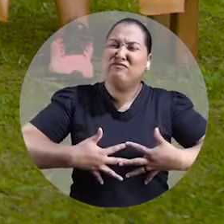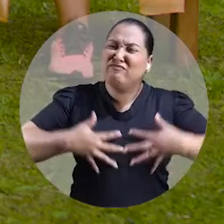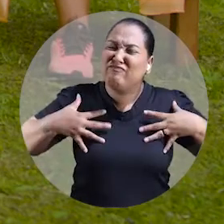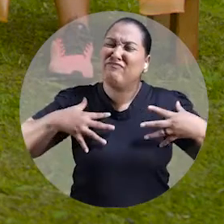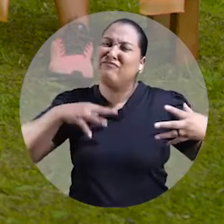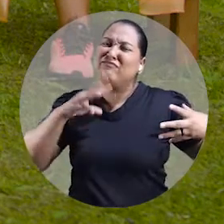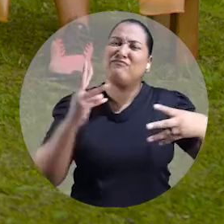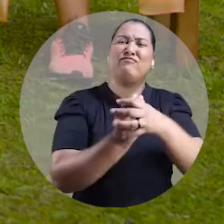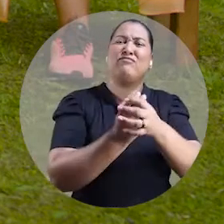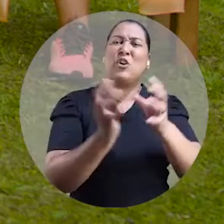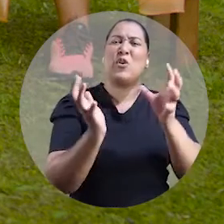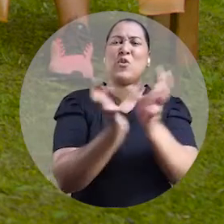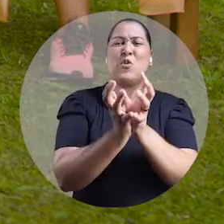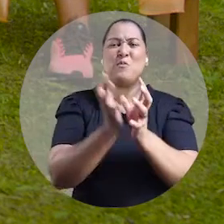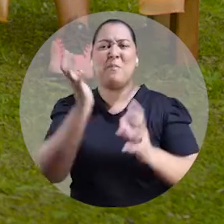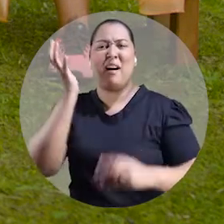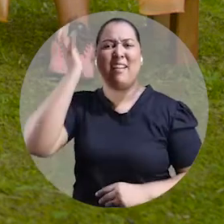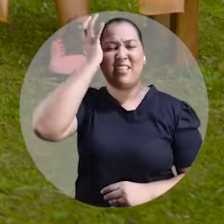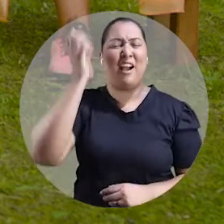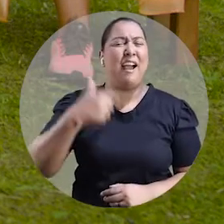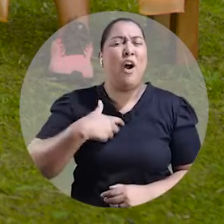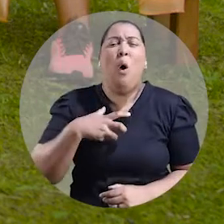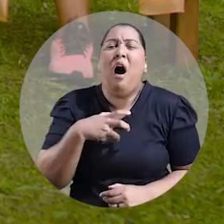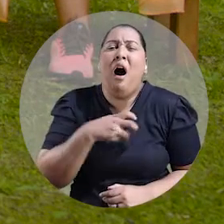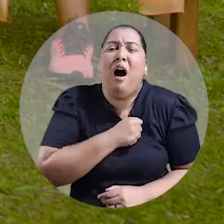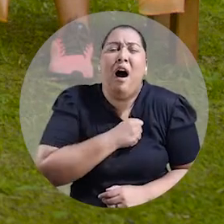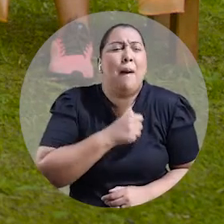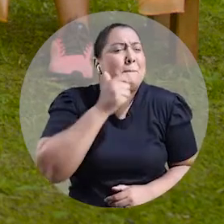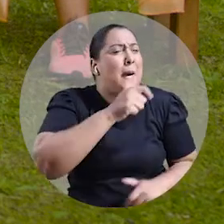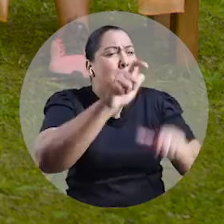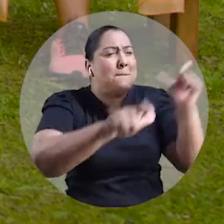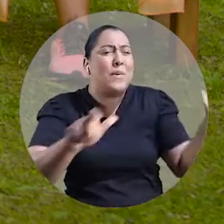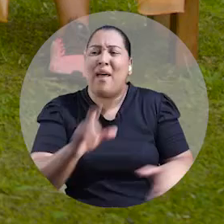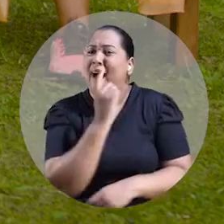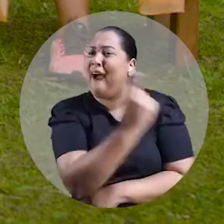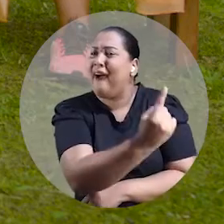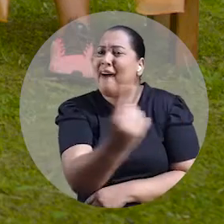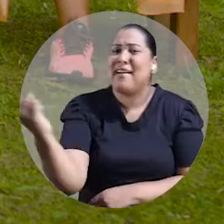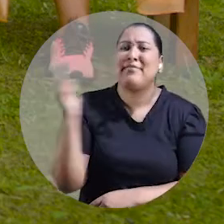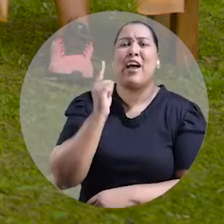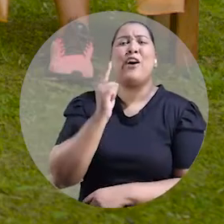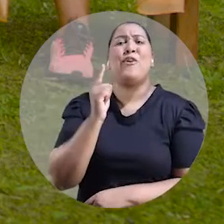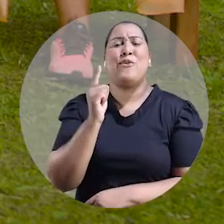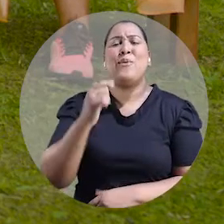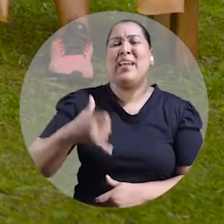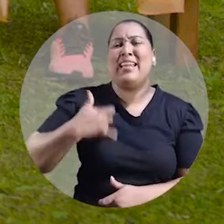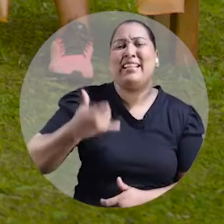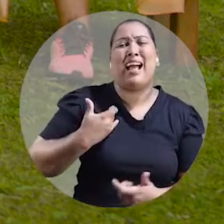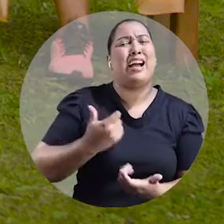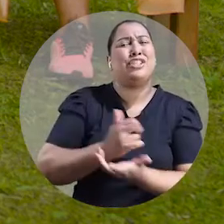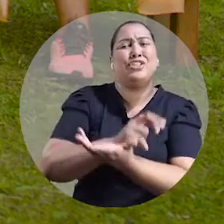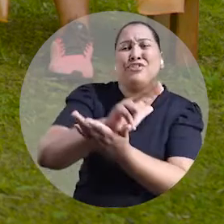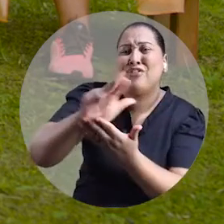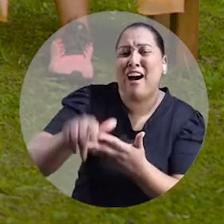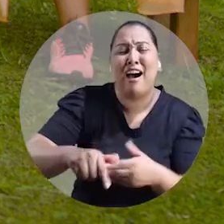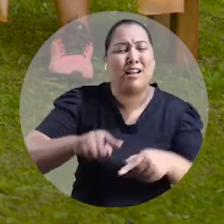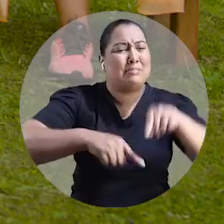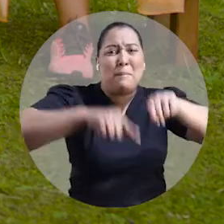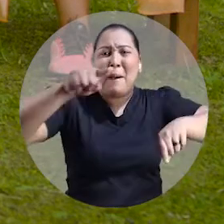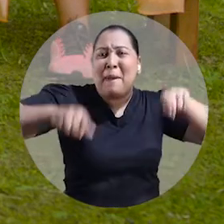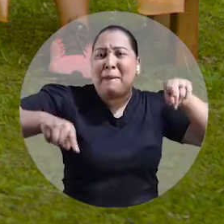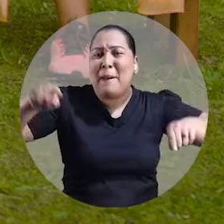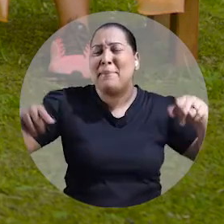do coletivo Maria Taquara e adoro as mulheres que estão, são de várias idades, de